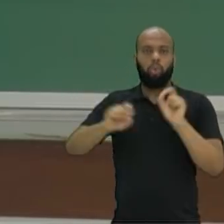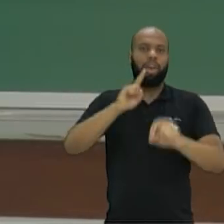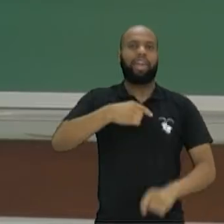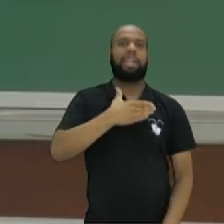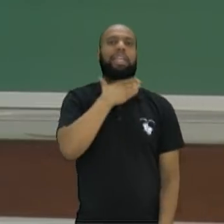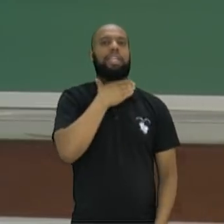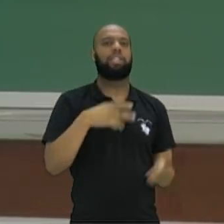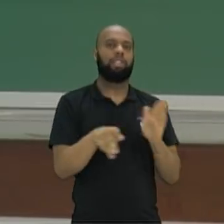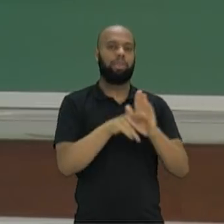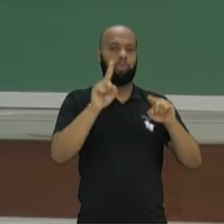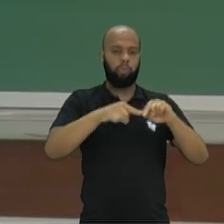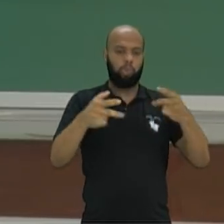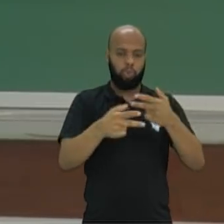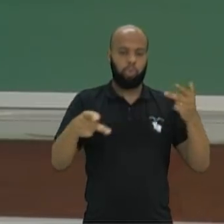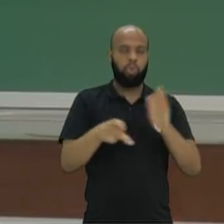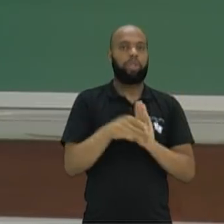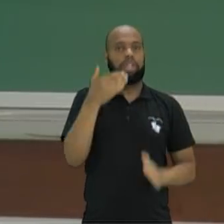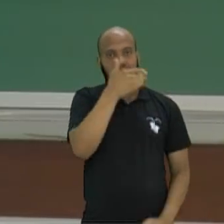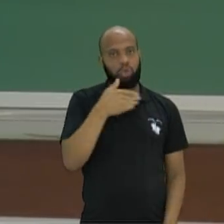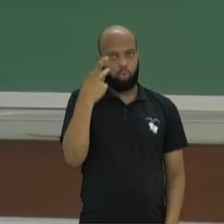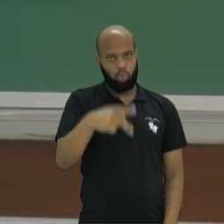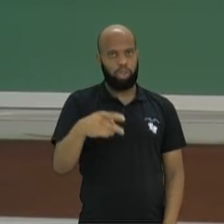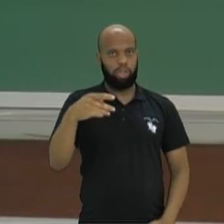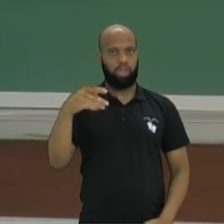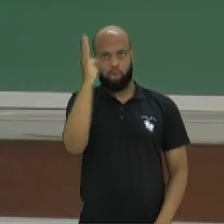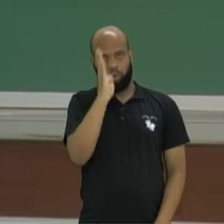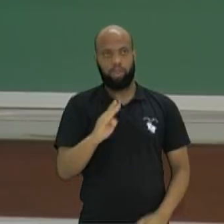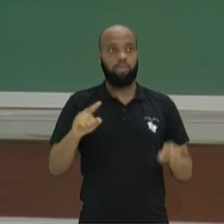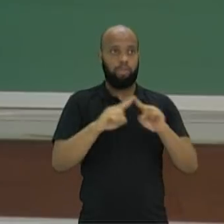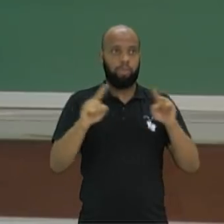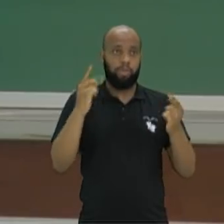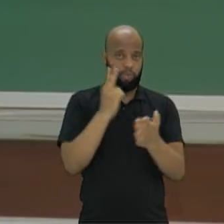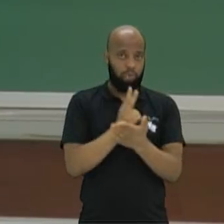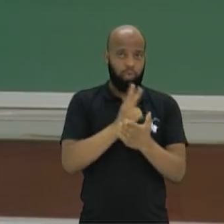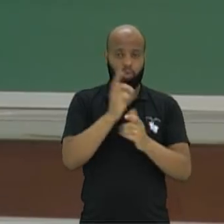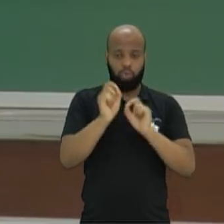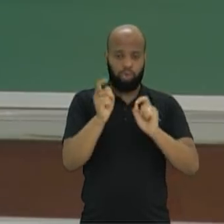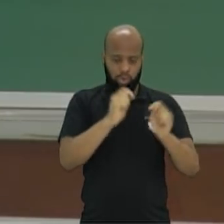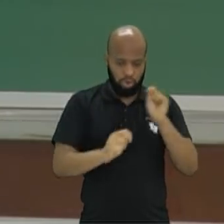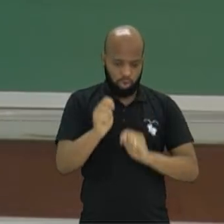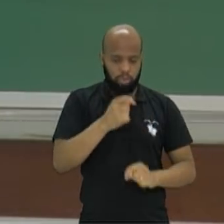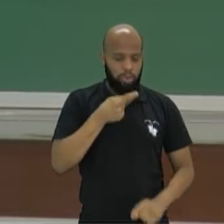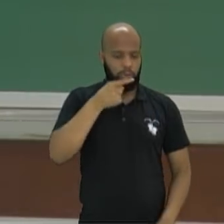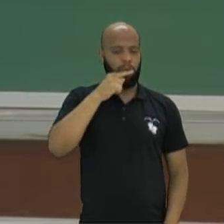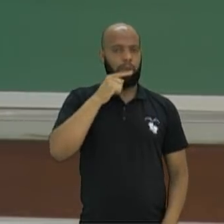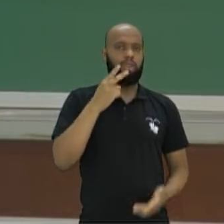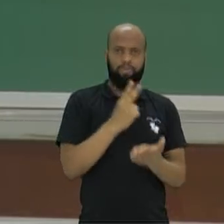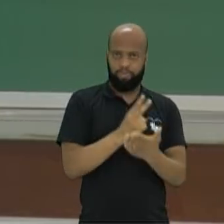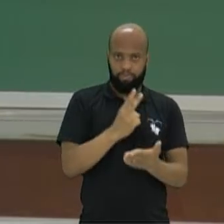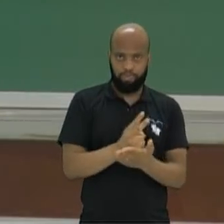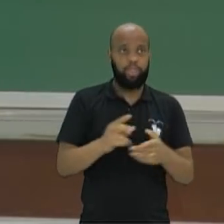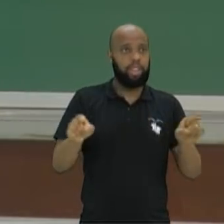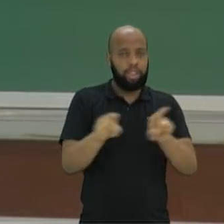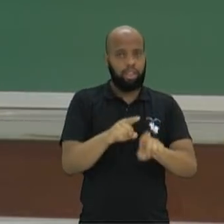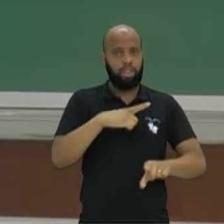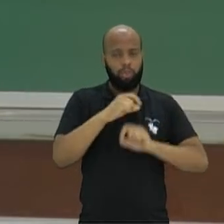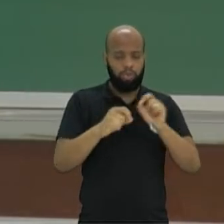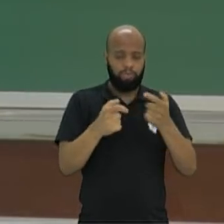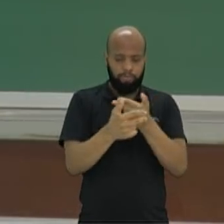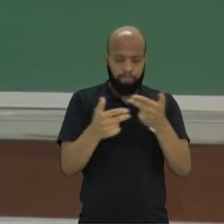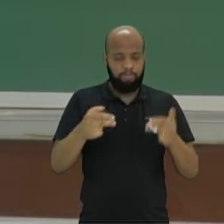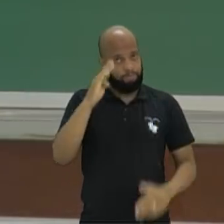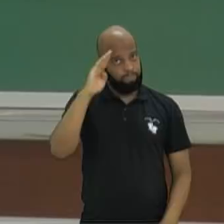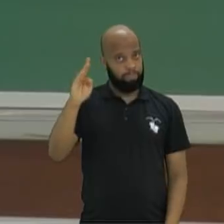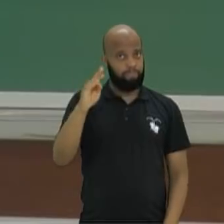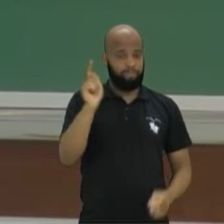crise do produto do açúcar no Brasil. Mas mesmo assim, a economia canavieira manteve seu dinamismo e ainda era a principal